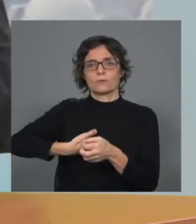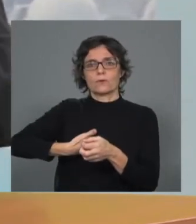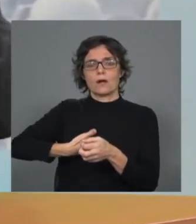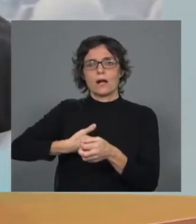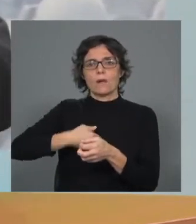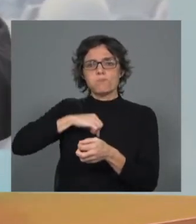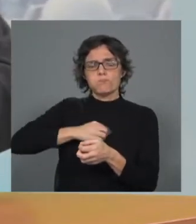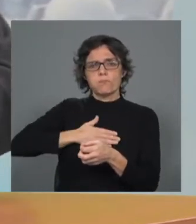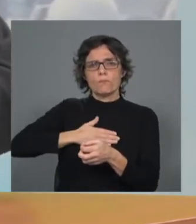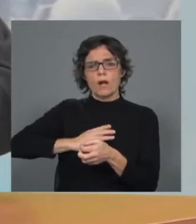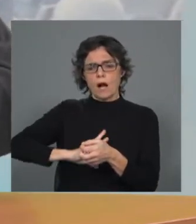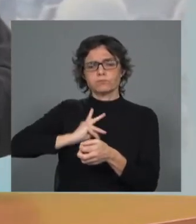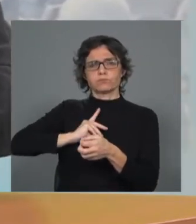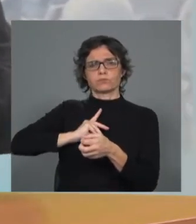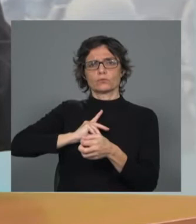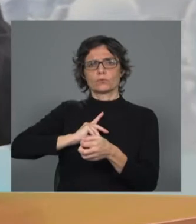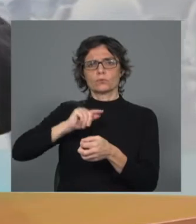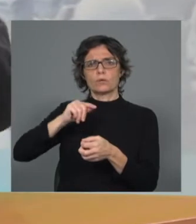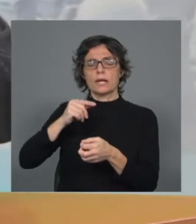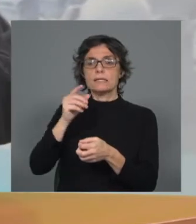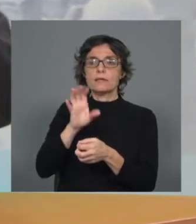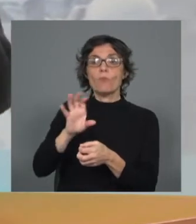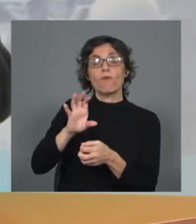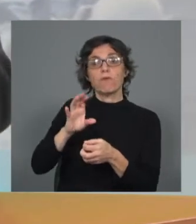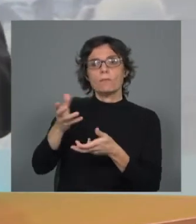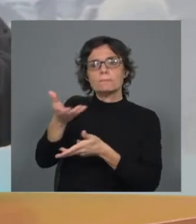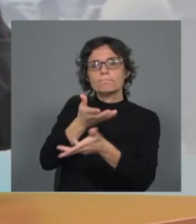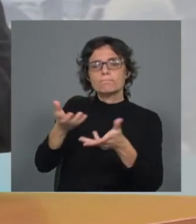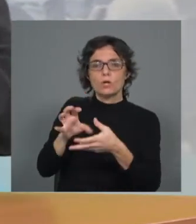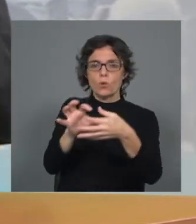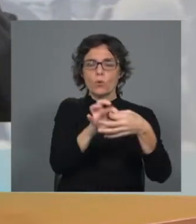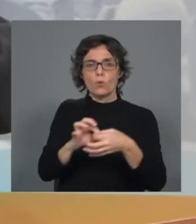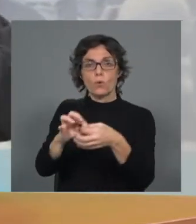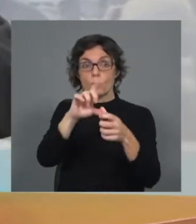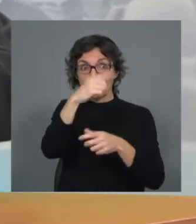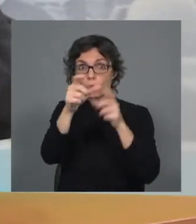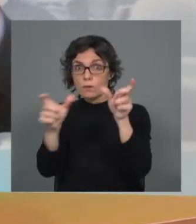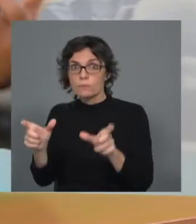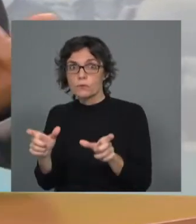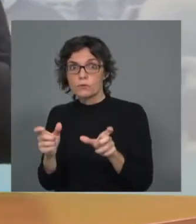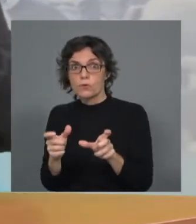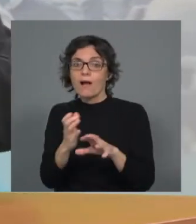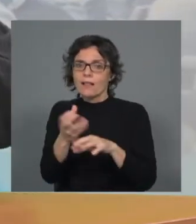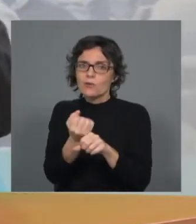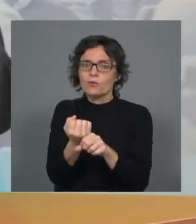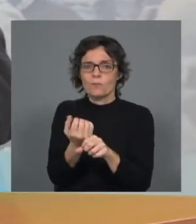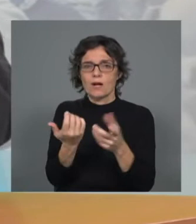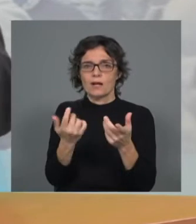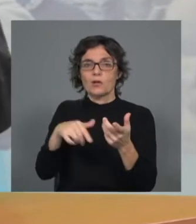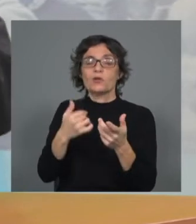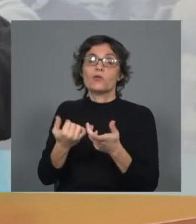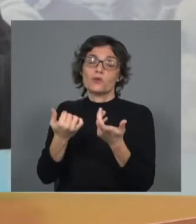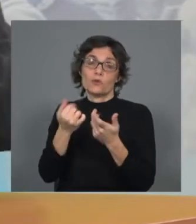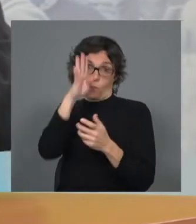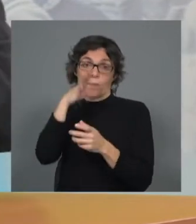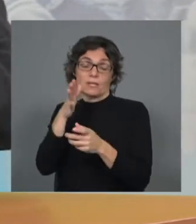também uma forma dela colaborar com outros. Portanto, é esforço, é compromisso, trabalha sempre com alguém e para alguém, diz o Papa. E,